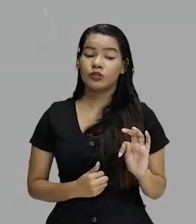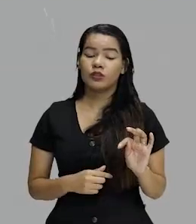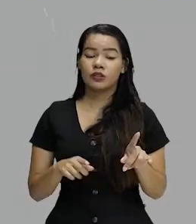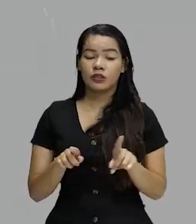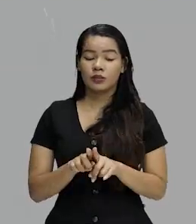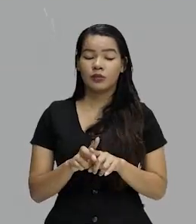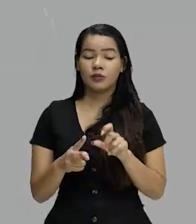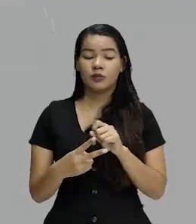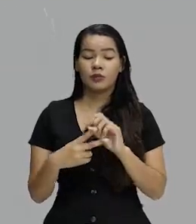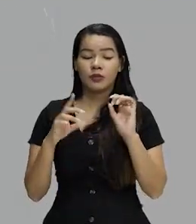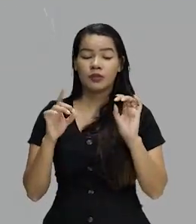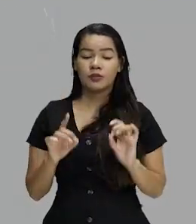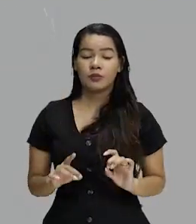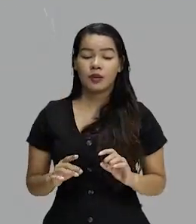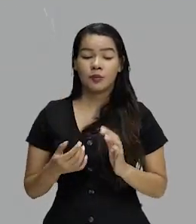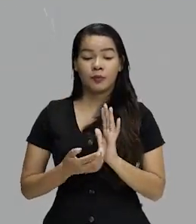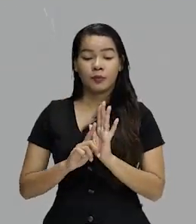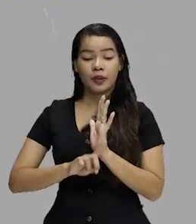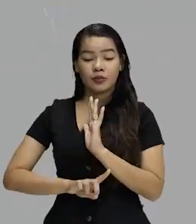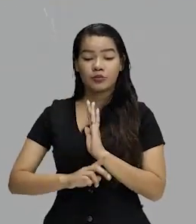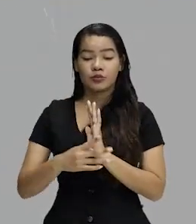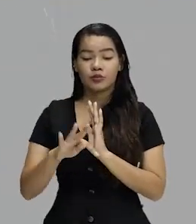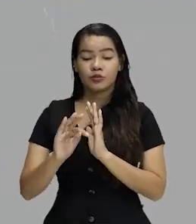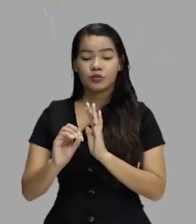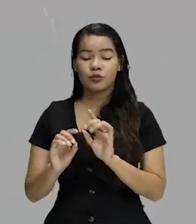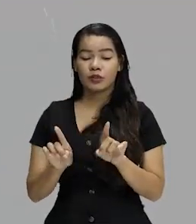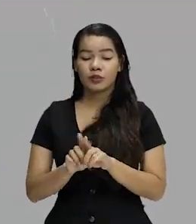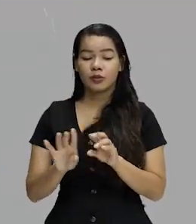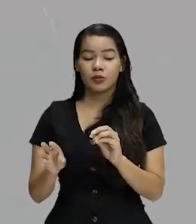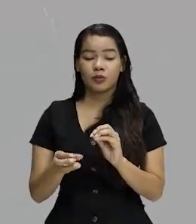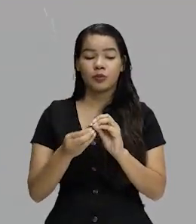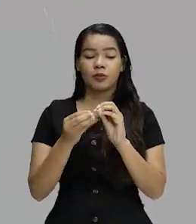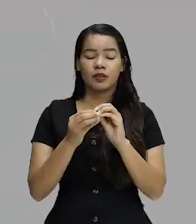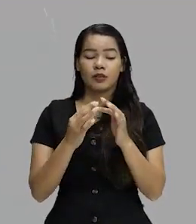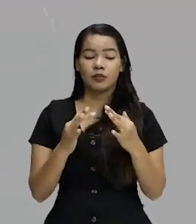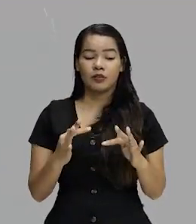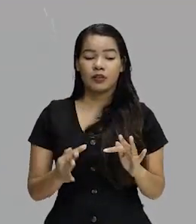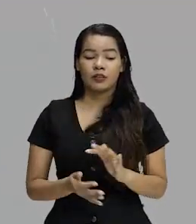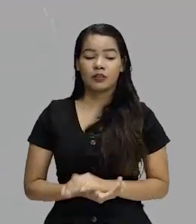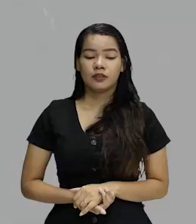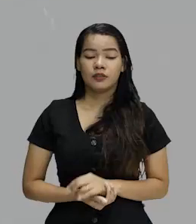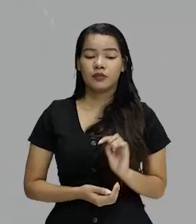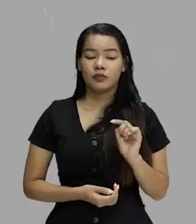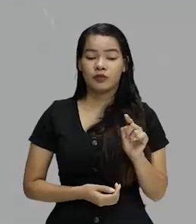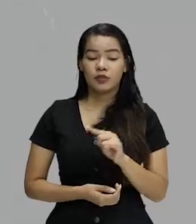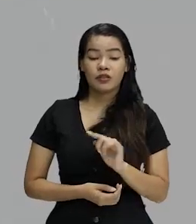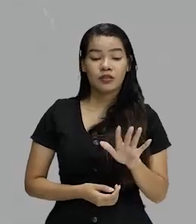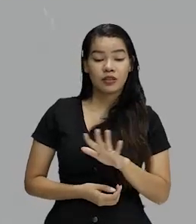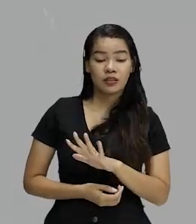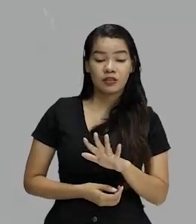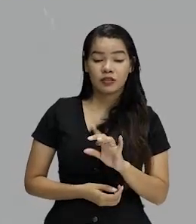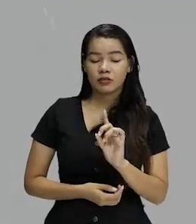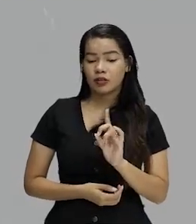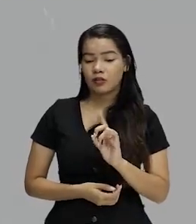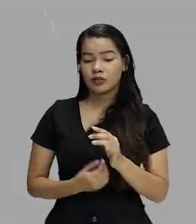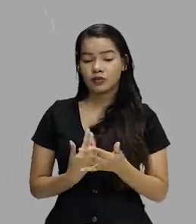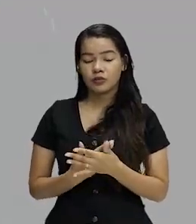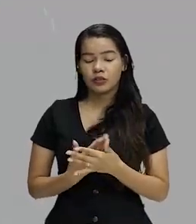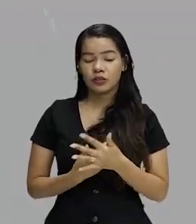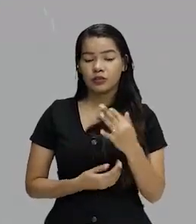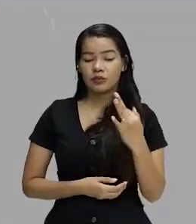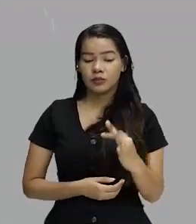o to, mais o complemento da frase. You will not study tomorrow. Vocês não estudarão